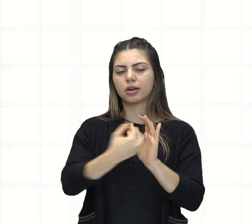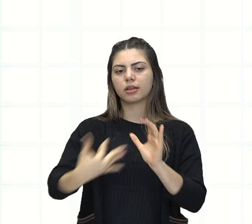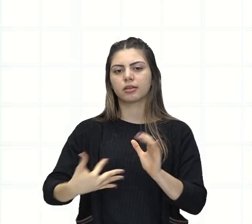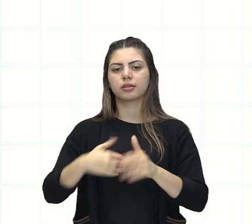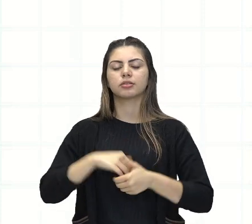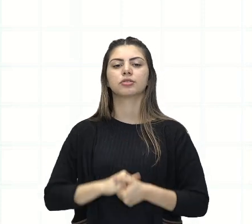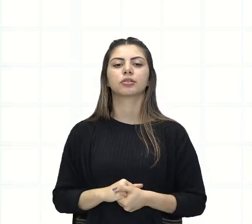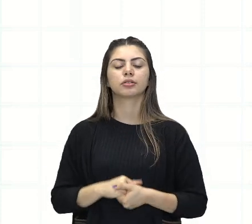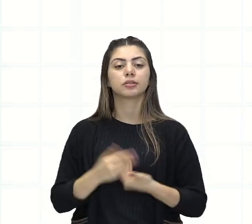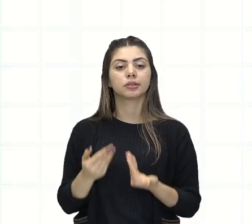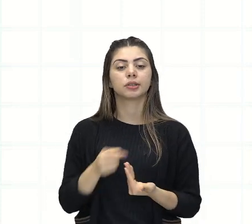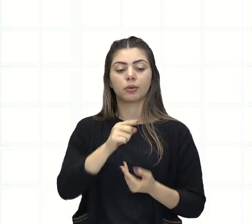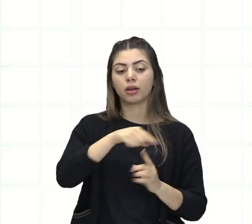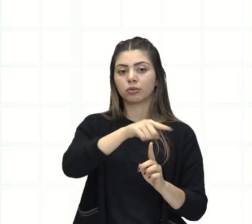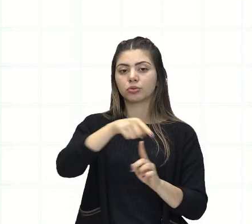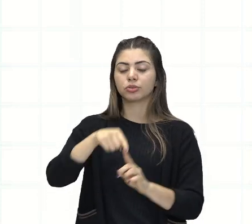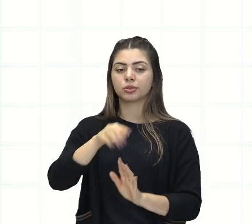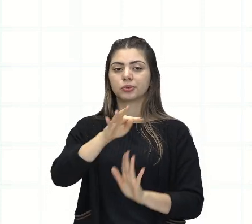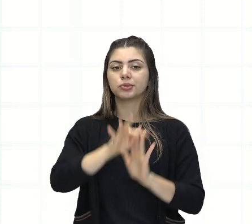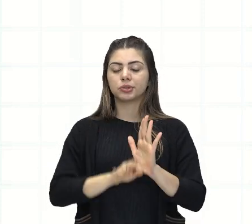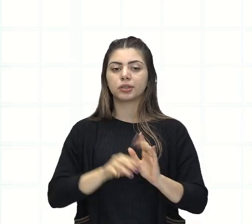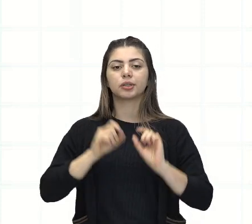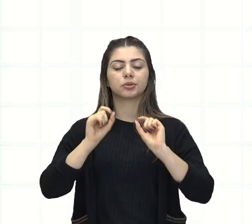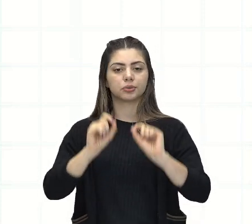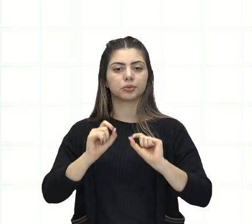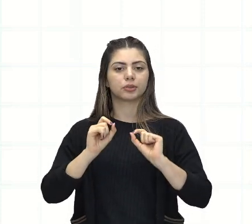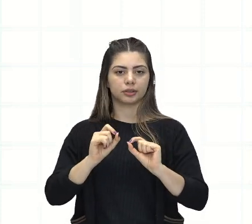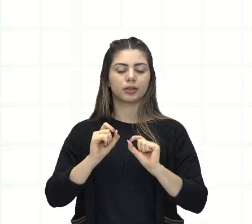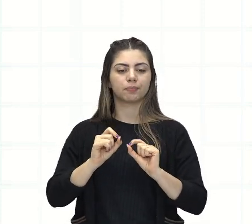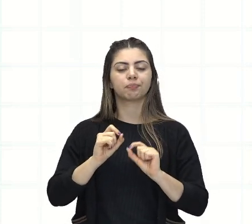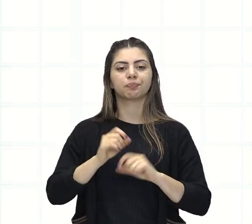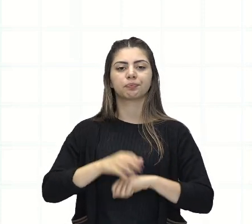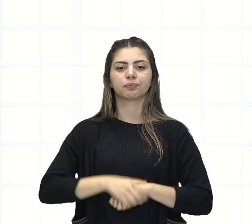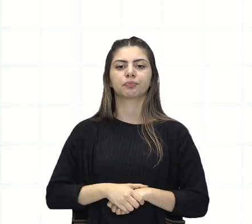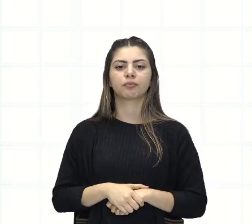o tipo textual ou tipologia